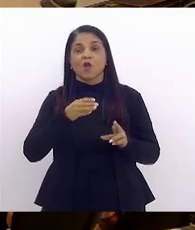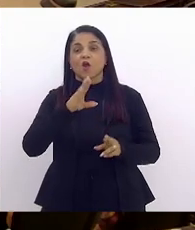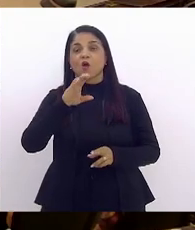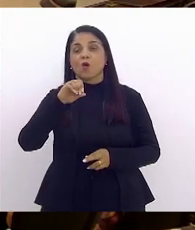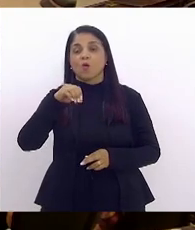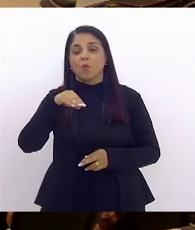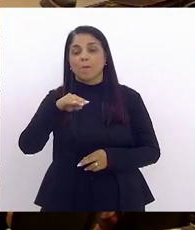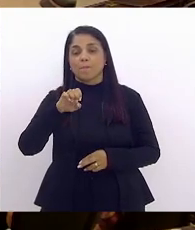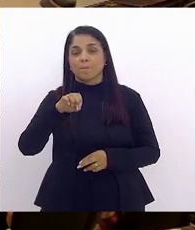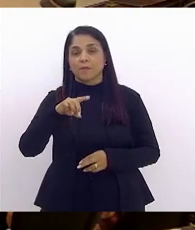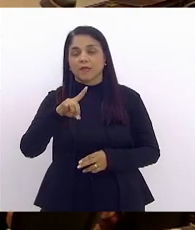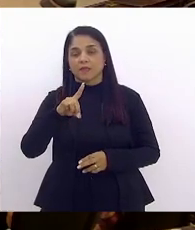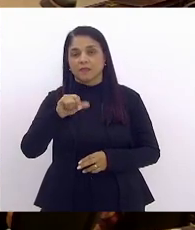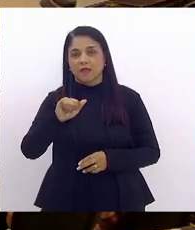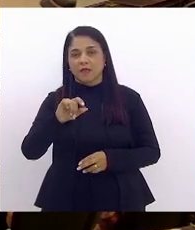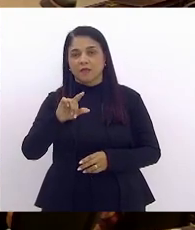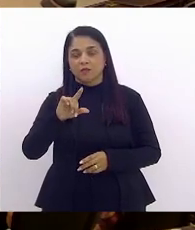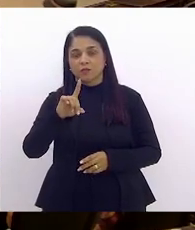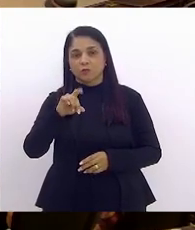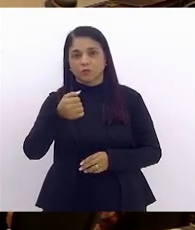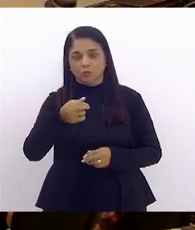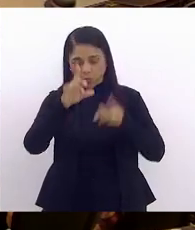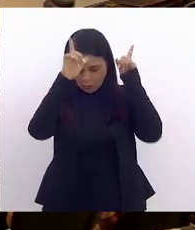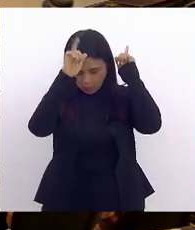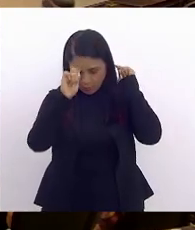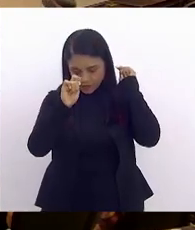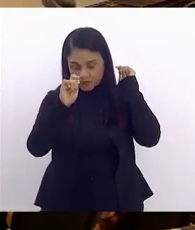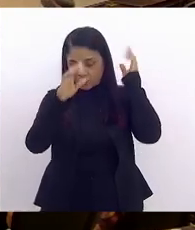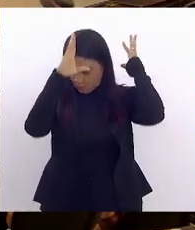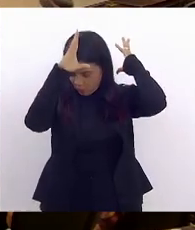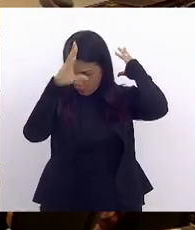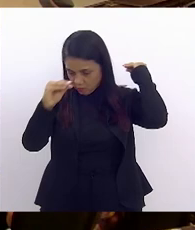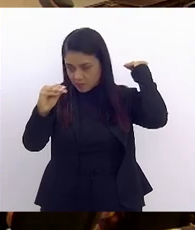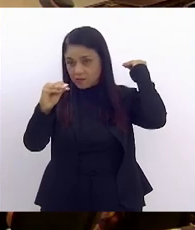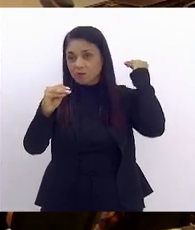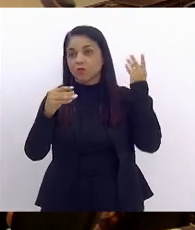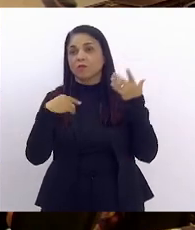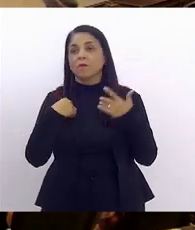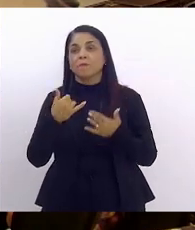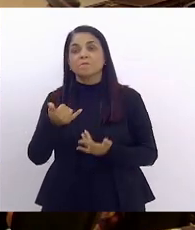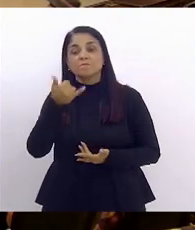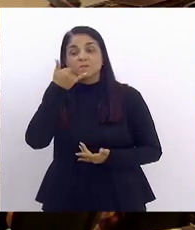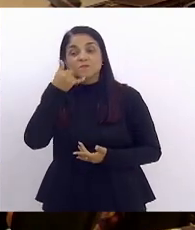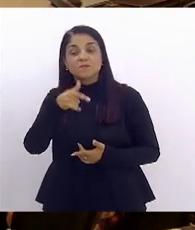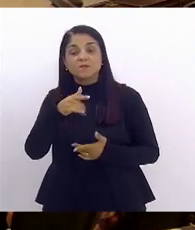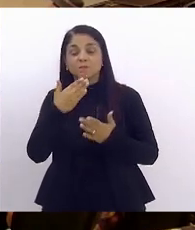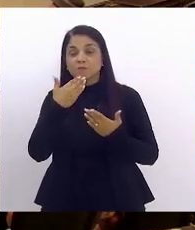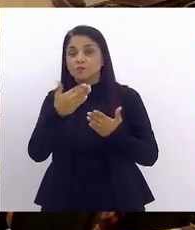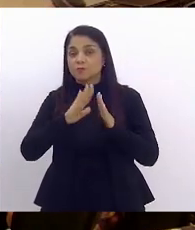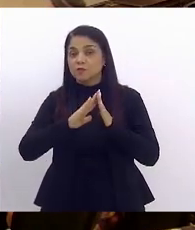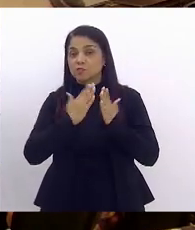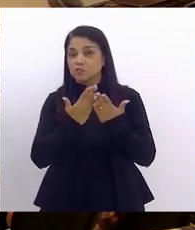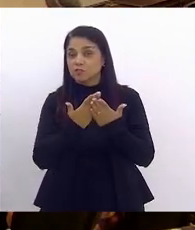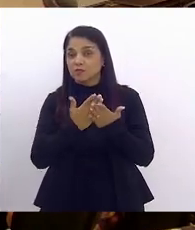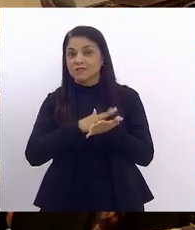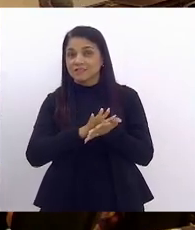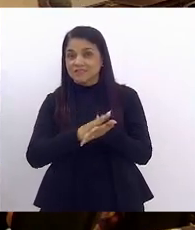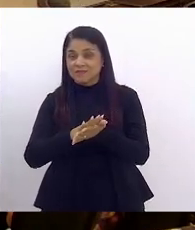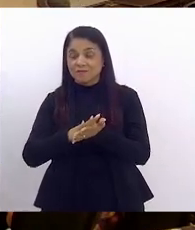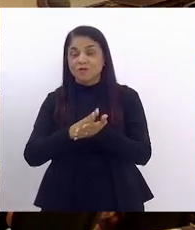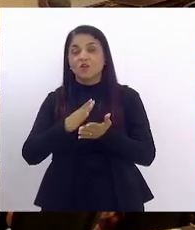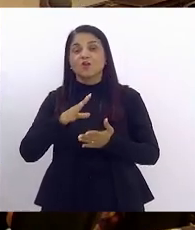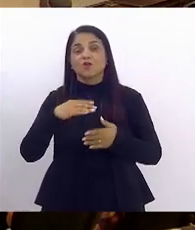forem falar e despachar com ele e ligar para pedir alguma coisa para a escola de samba, diz: comendador Sandro